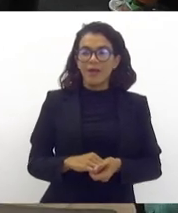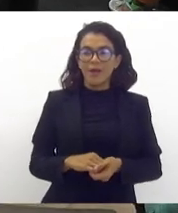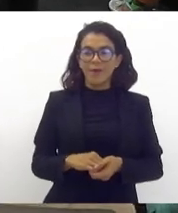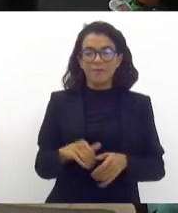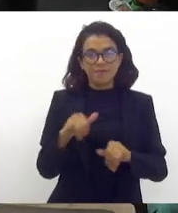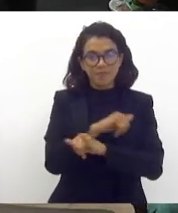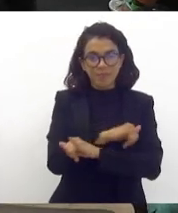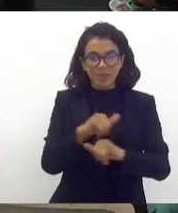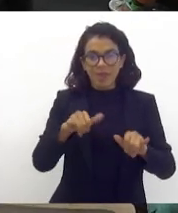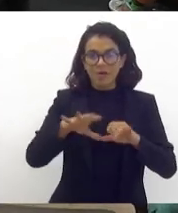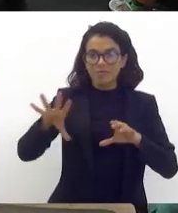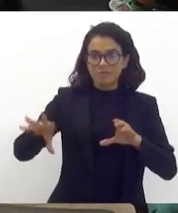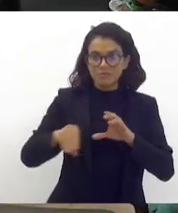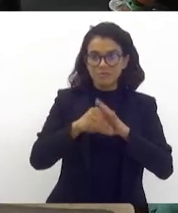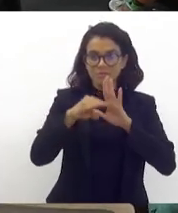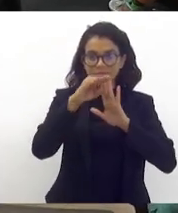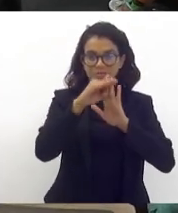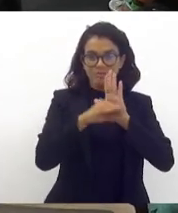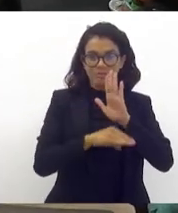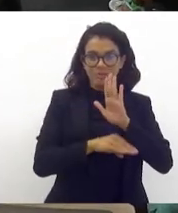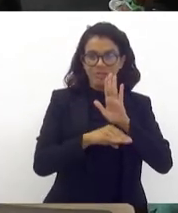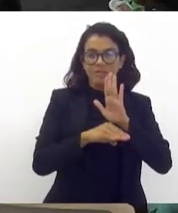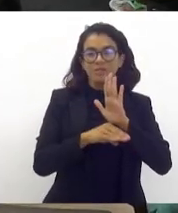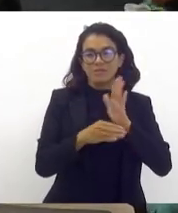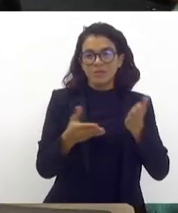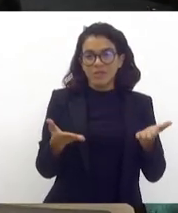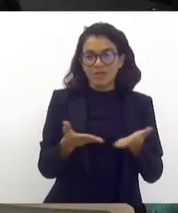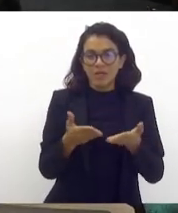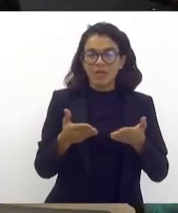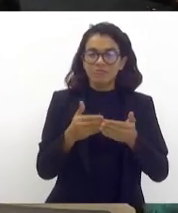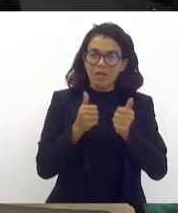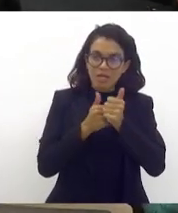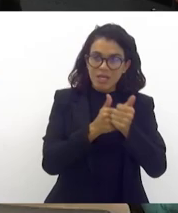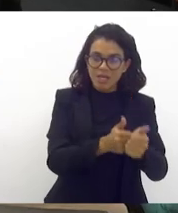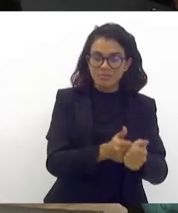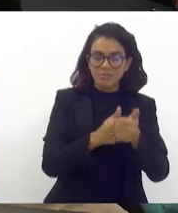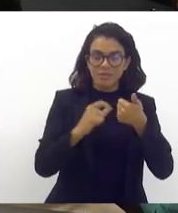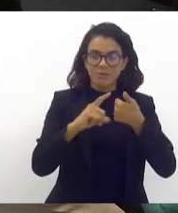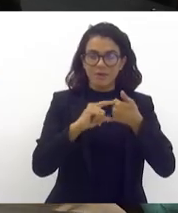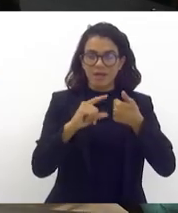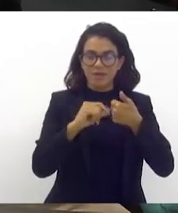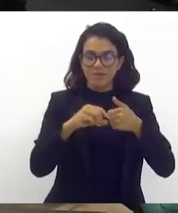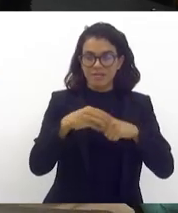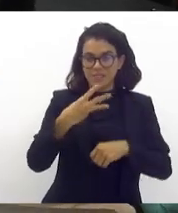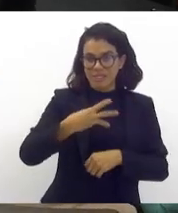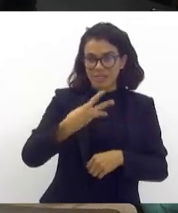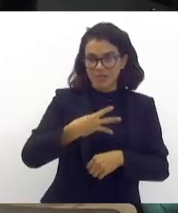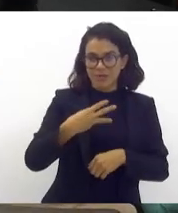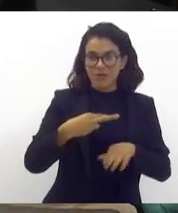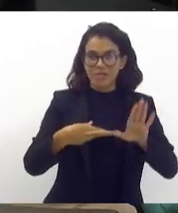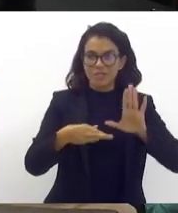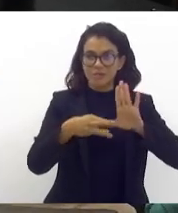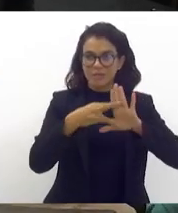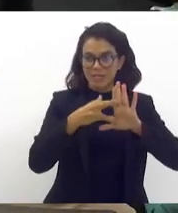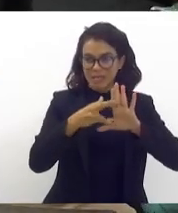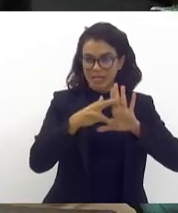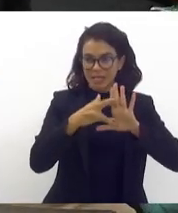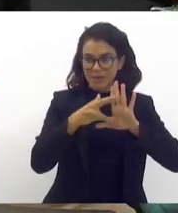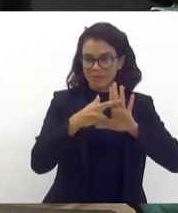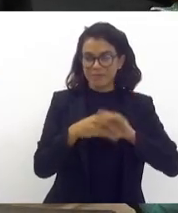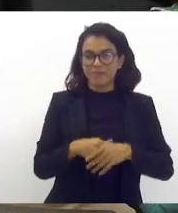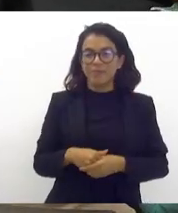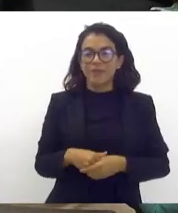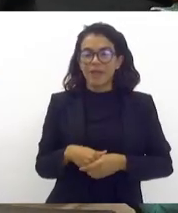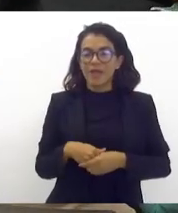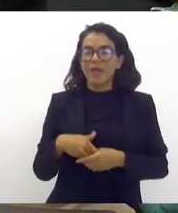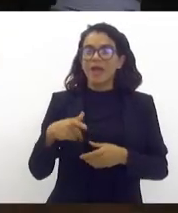Anuncio, incluídos na ordem do dia de acordo com o parágrafo 3º do artigo 47 do Regimento Interno, em tramitação ordinária,